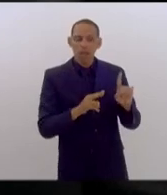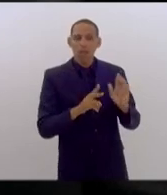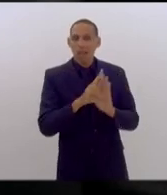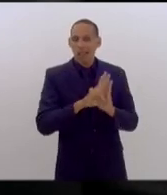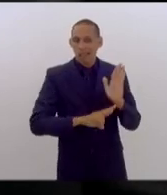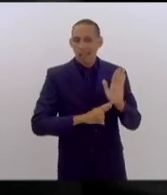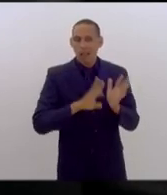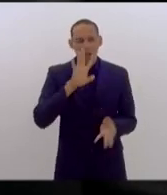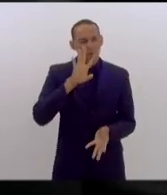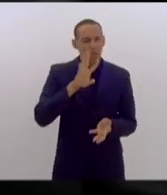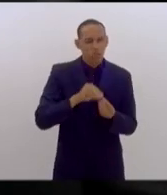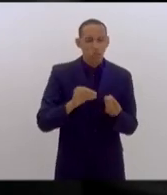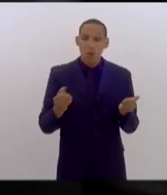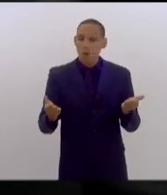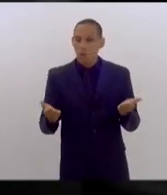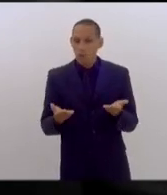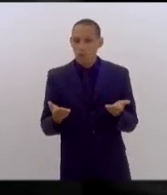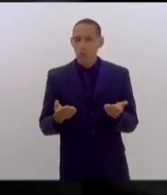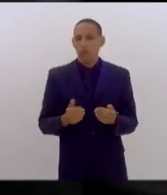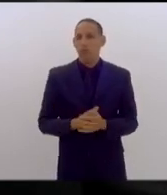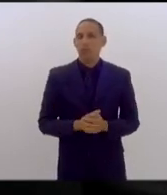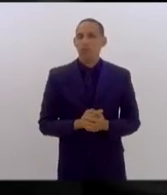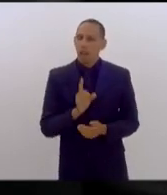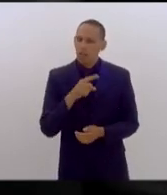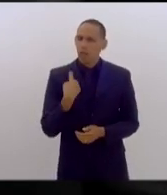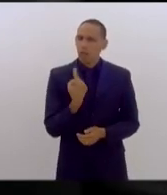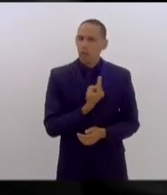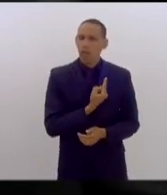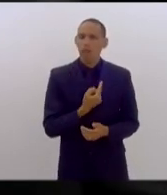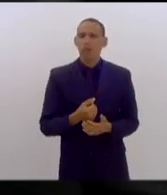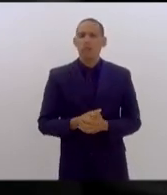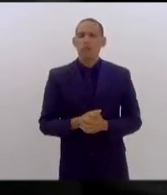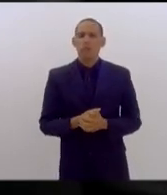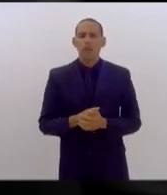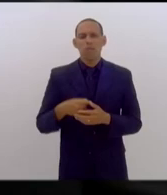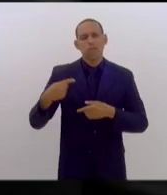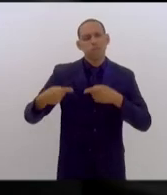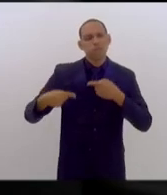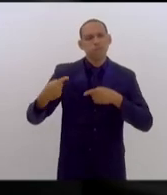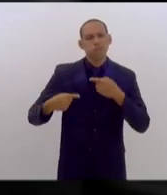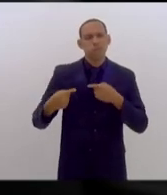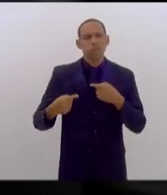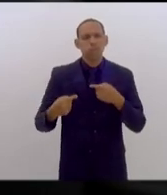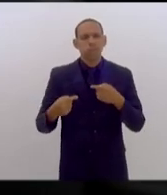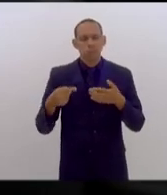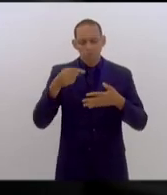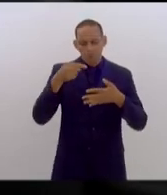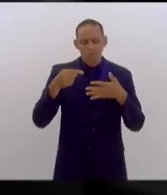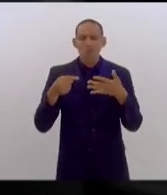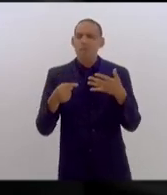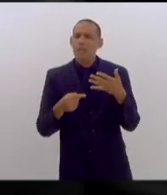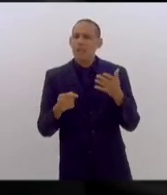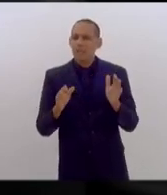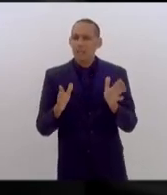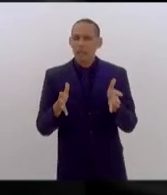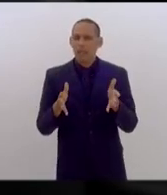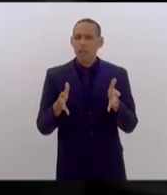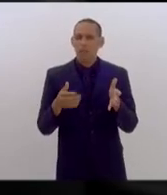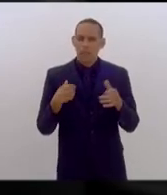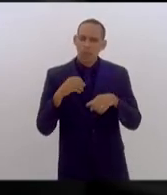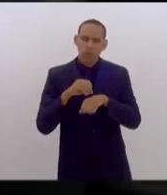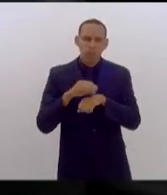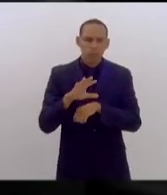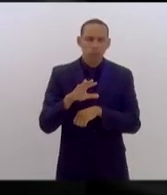na data de hoje e a gente discutiu um ponto ao outro que eu já quero aquela que